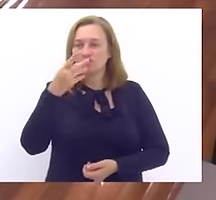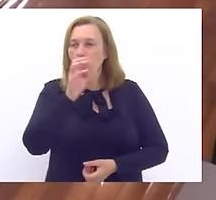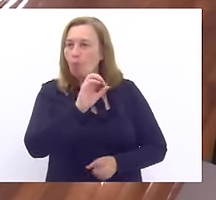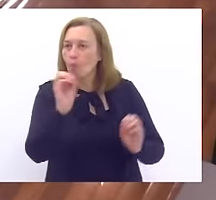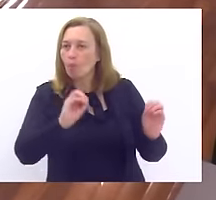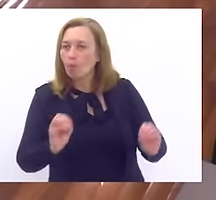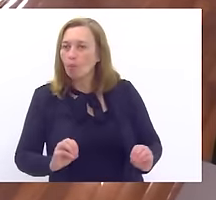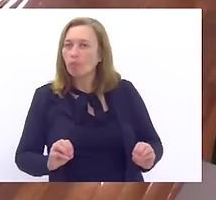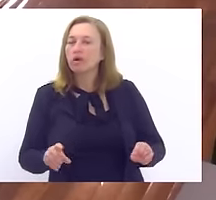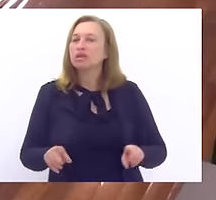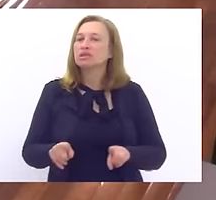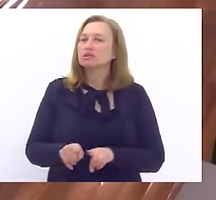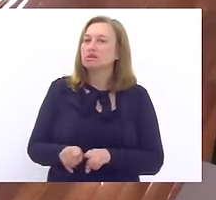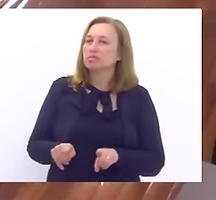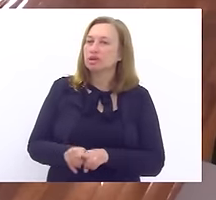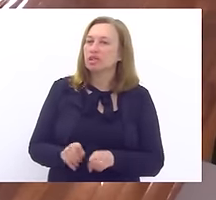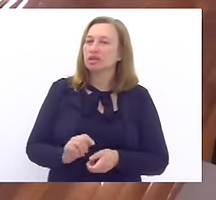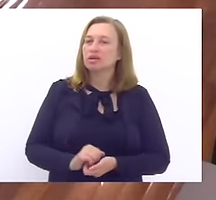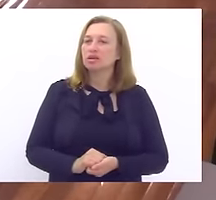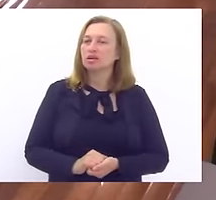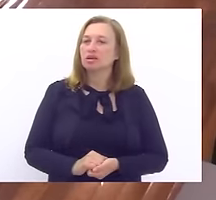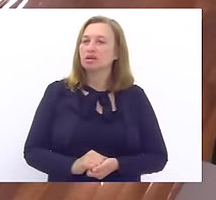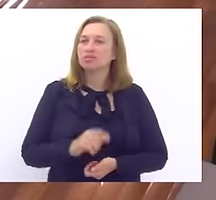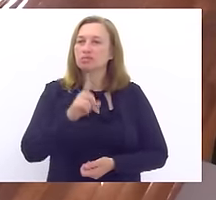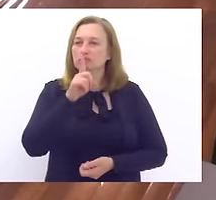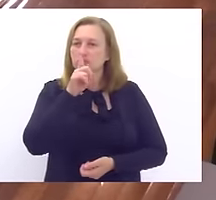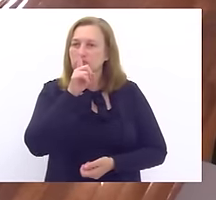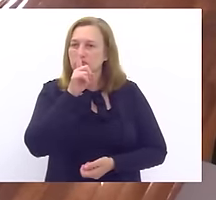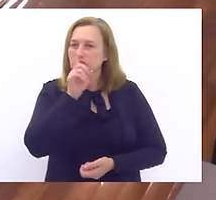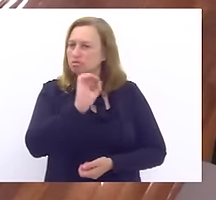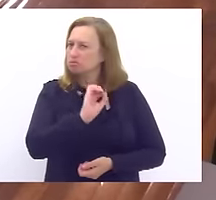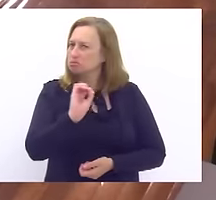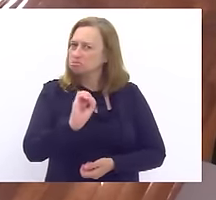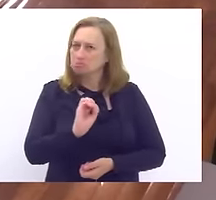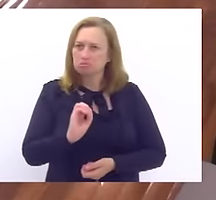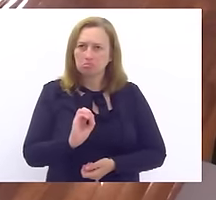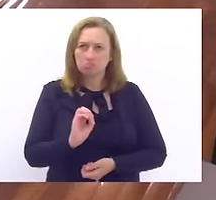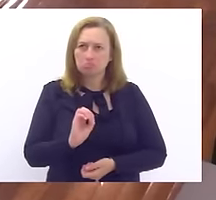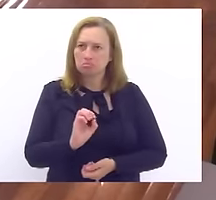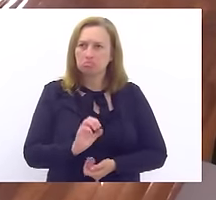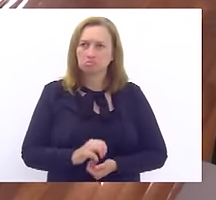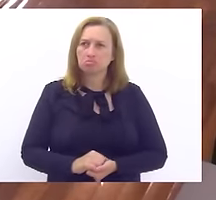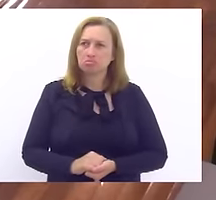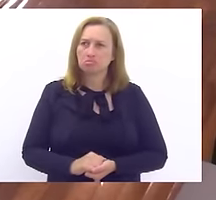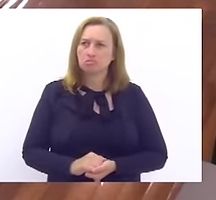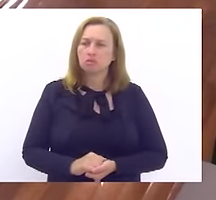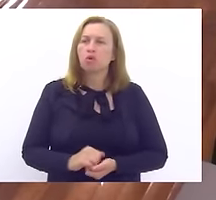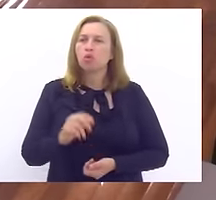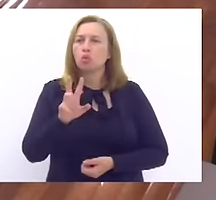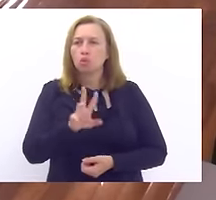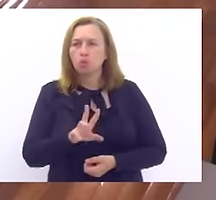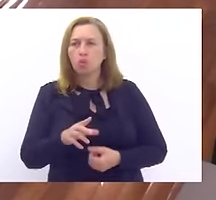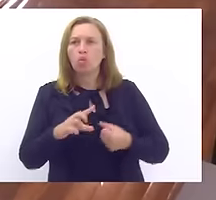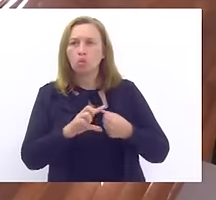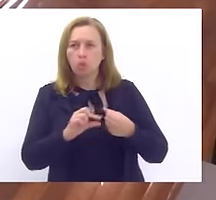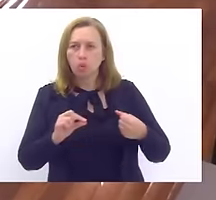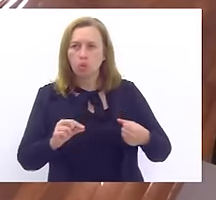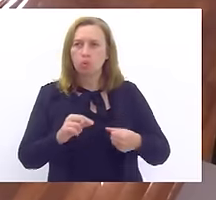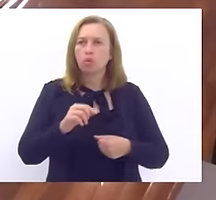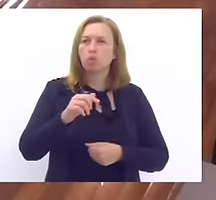pouco se colocou em silêncio utilizando o artigo constitucional